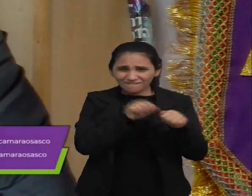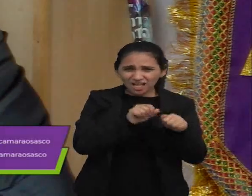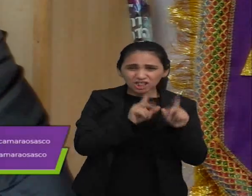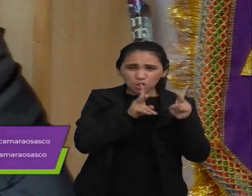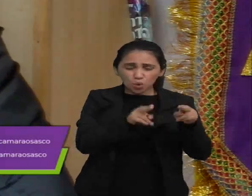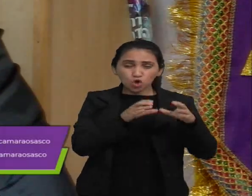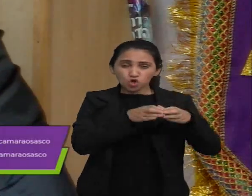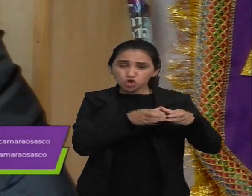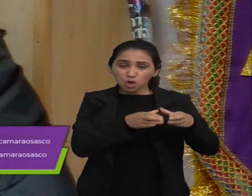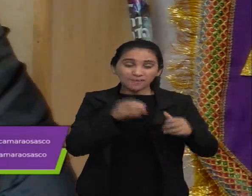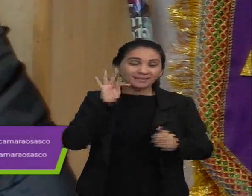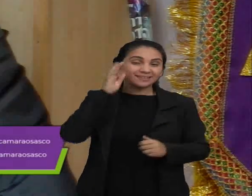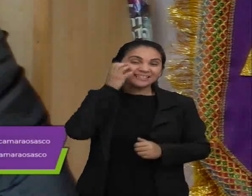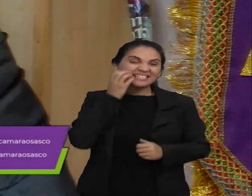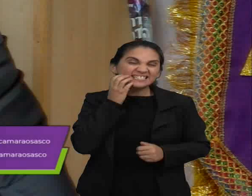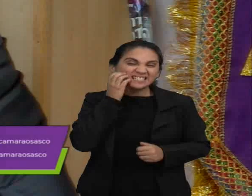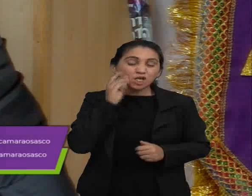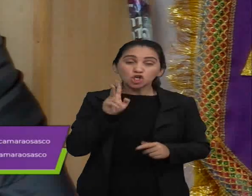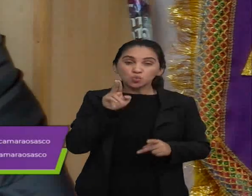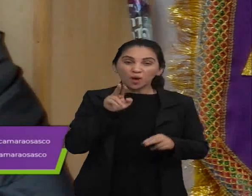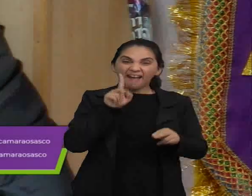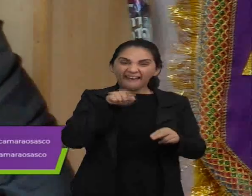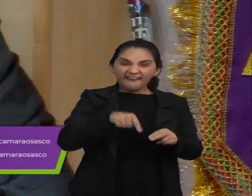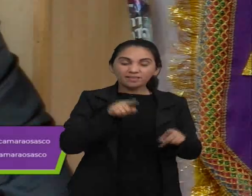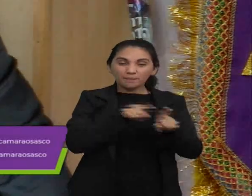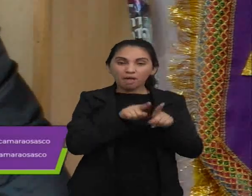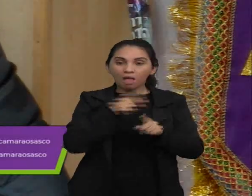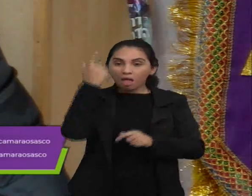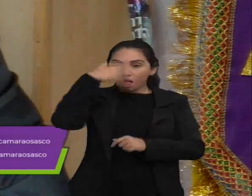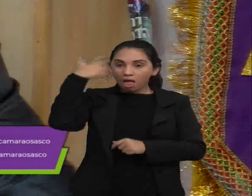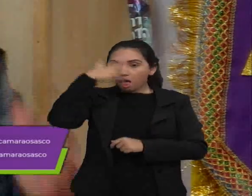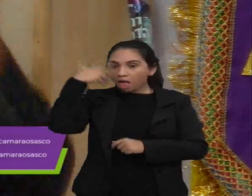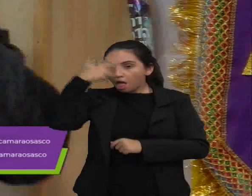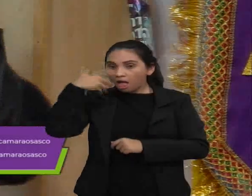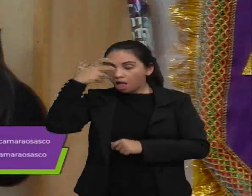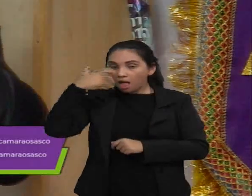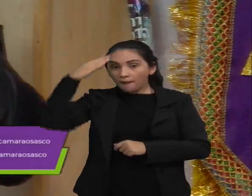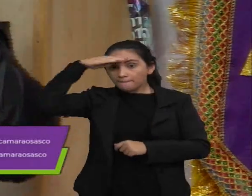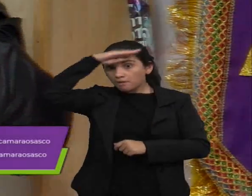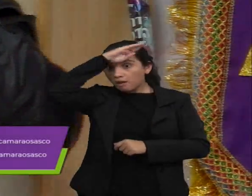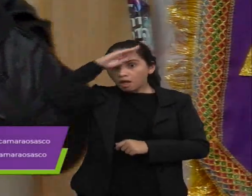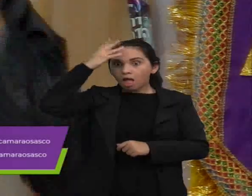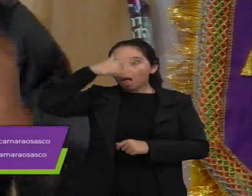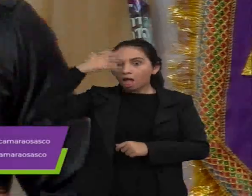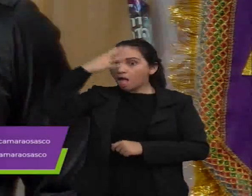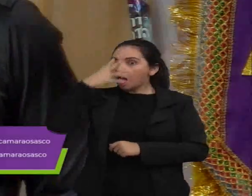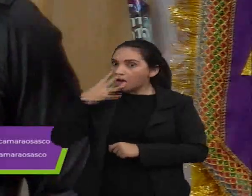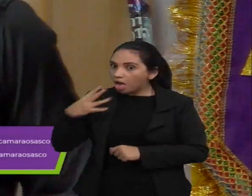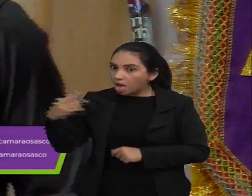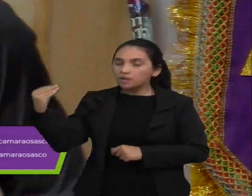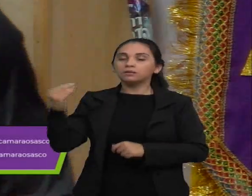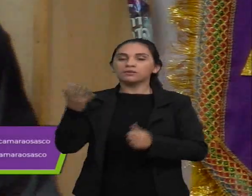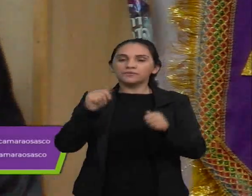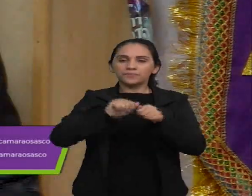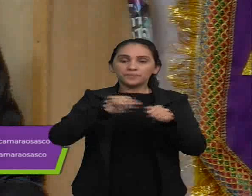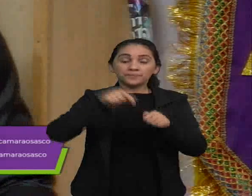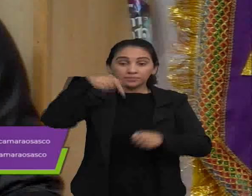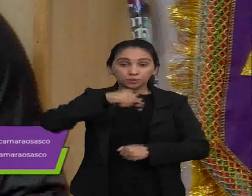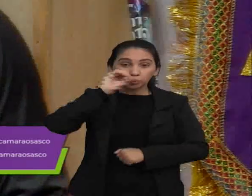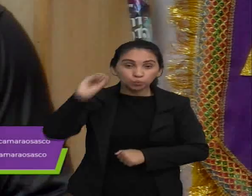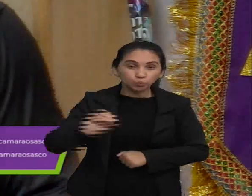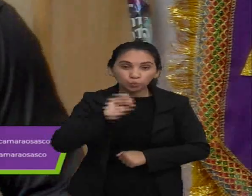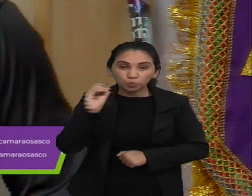parte do grupo do Tarcísio como ele é amante das políticas fascistas do Bolsonaro e ele quer empregar isso em São Paulo em